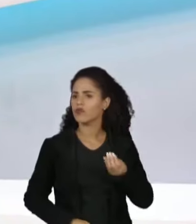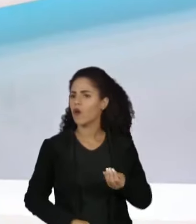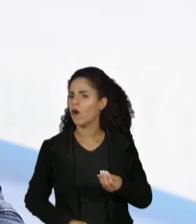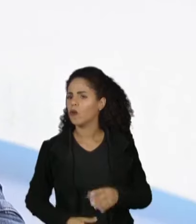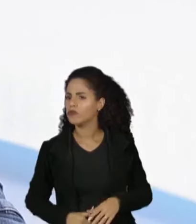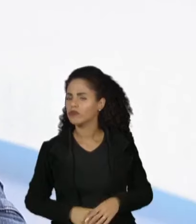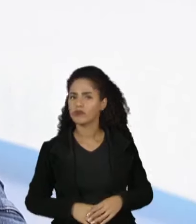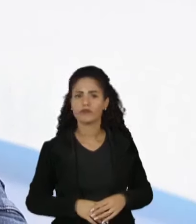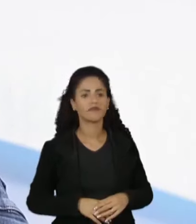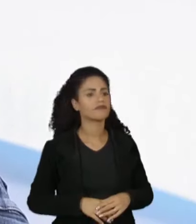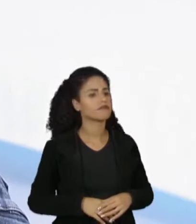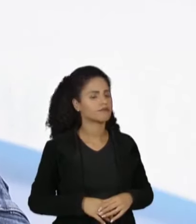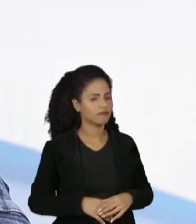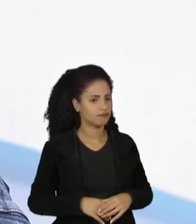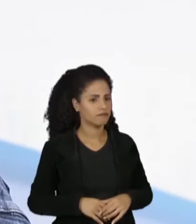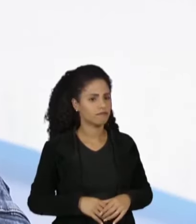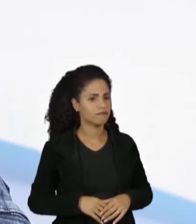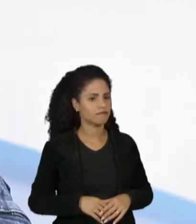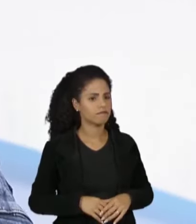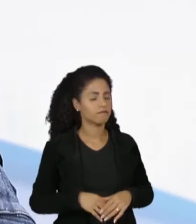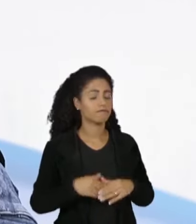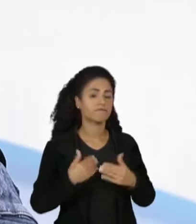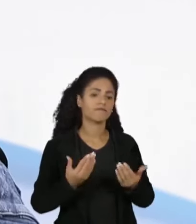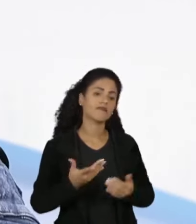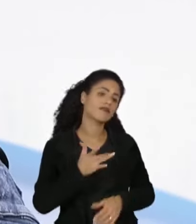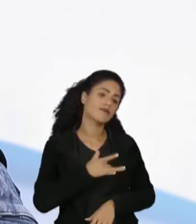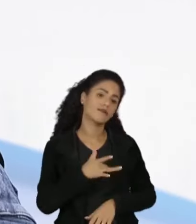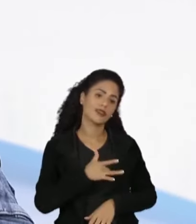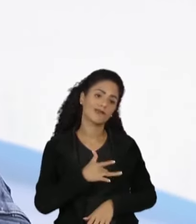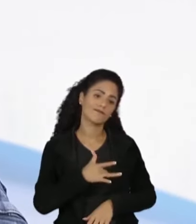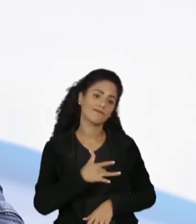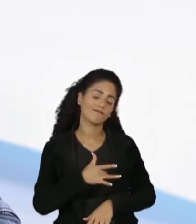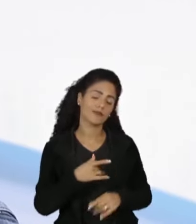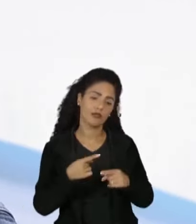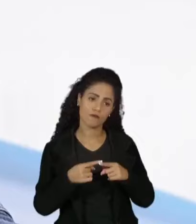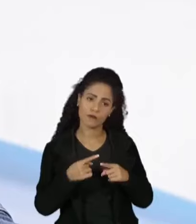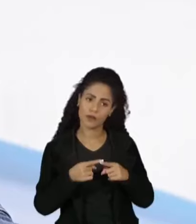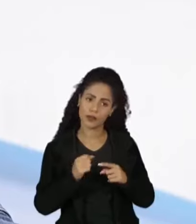pouco. Tempo médio. Ah, né? É uma pena, né? Porque,